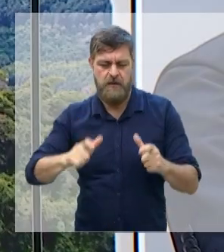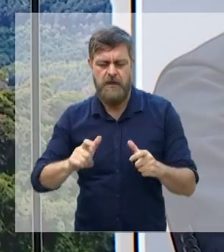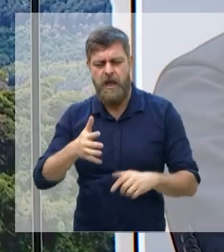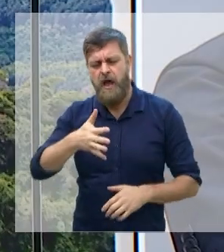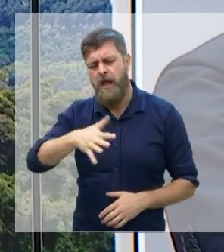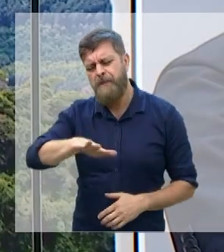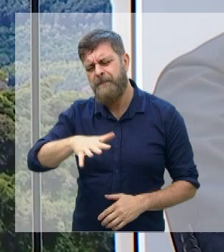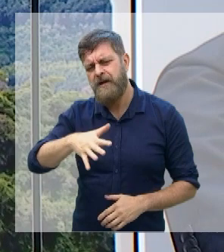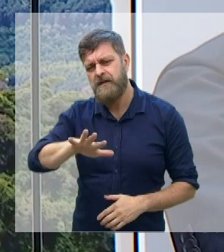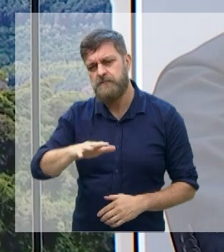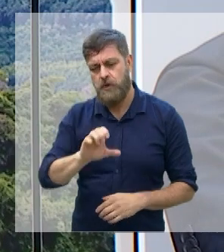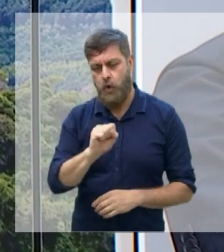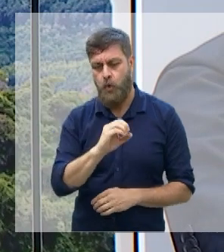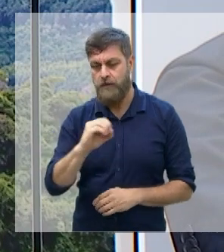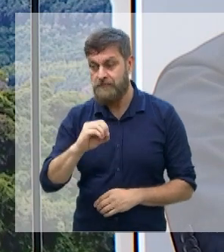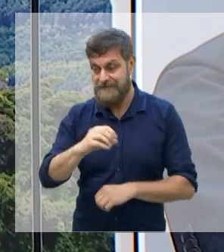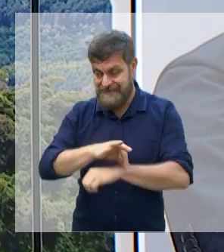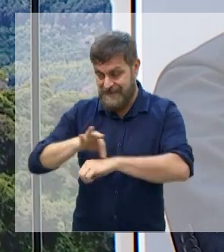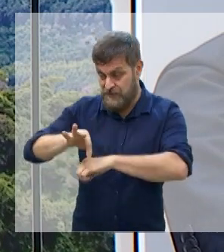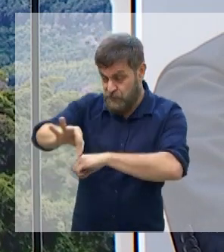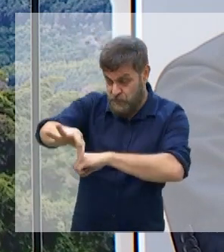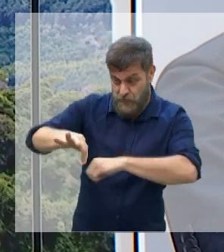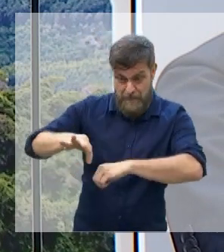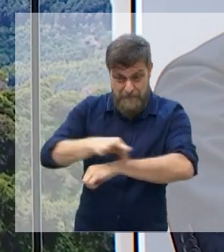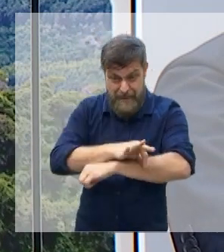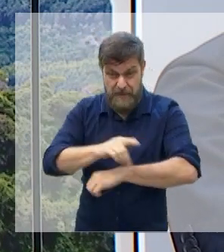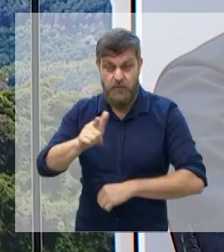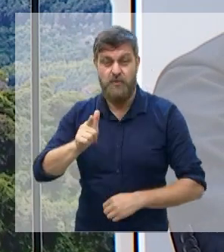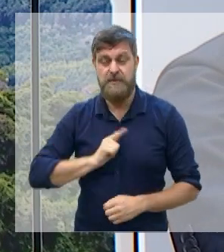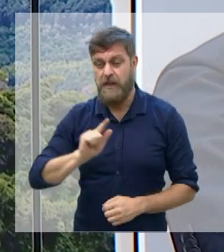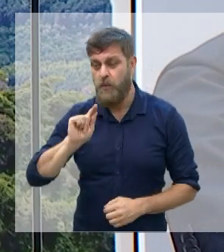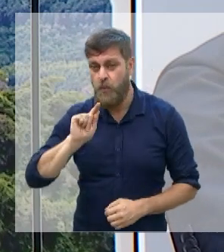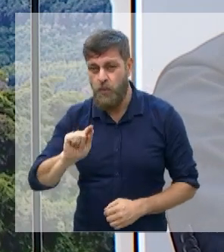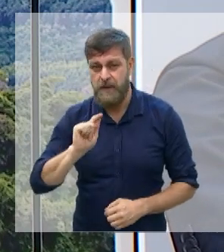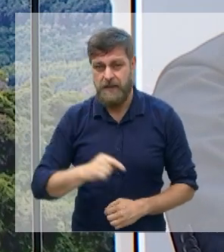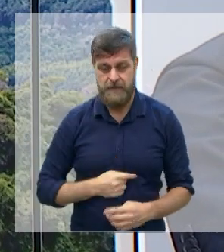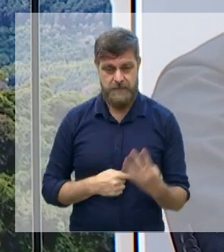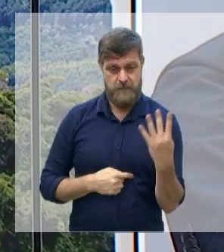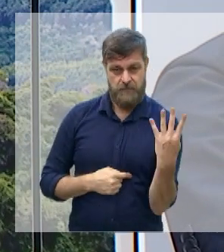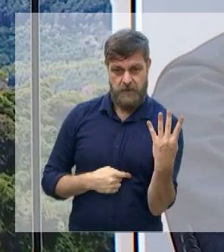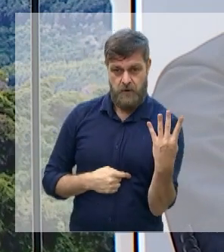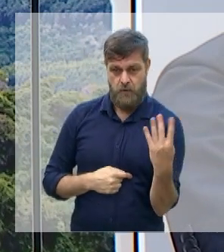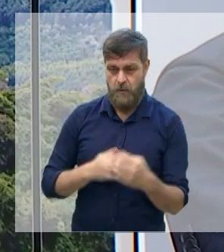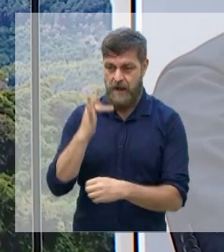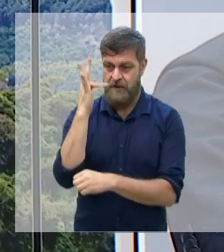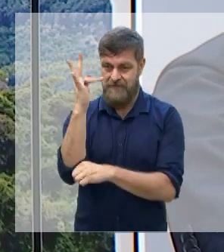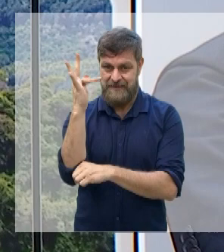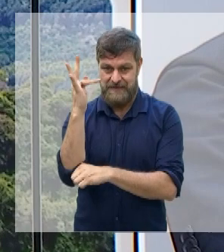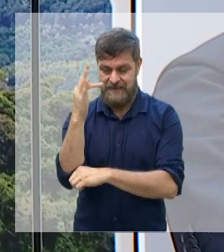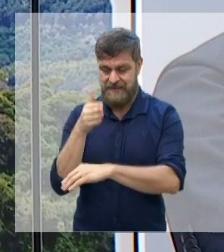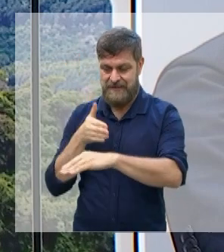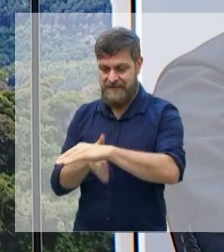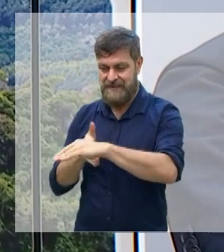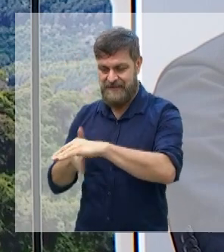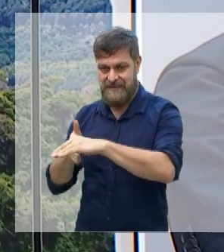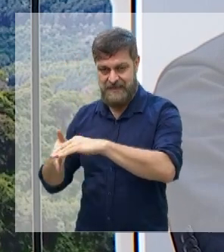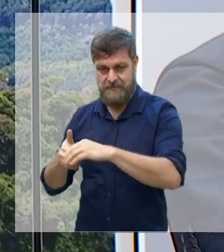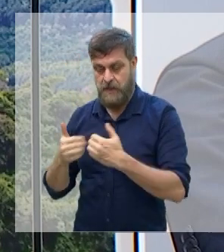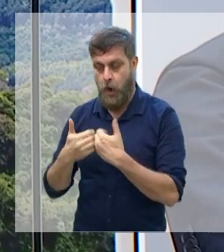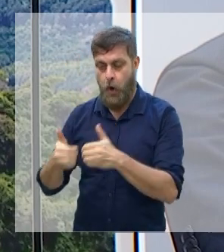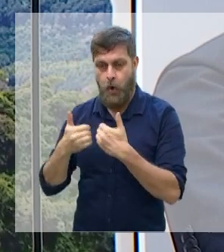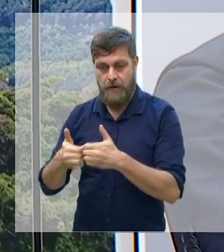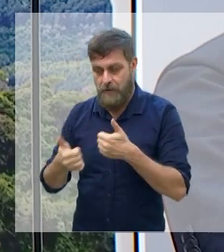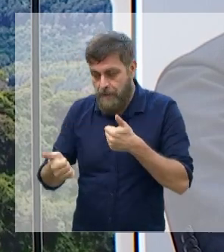uns 800 metros nós temos quatro grandes terminais de ônibus